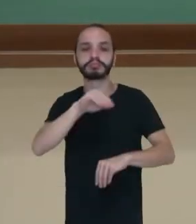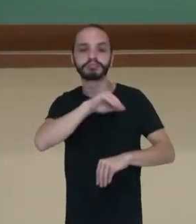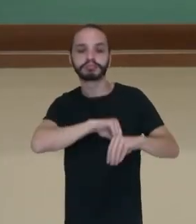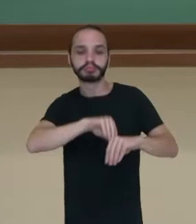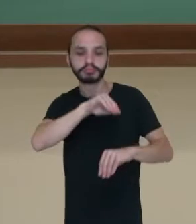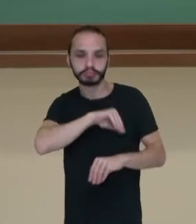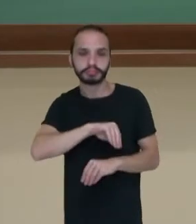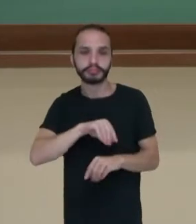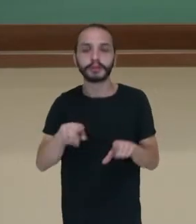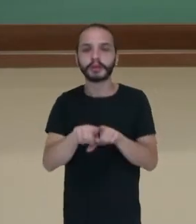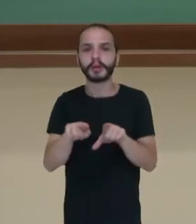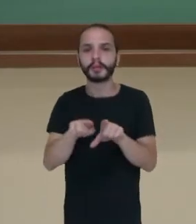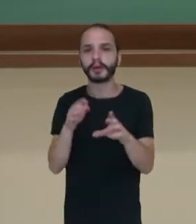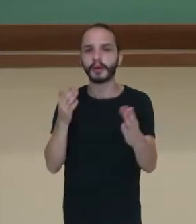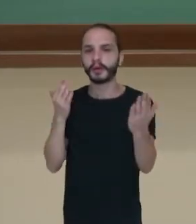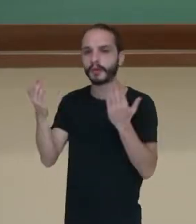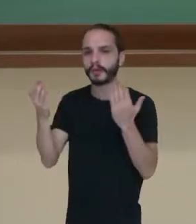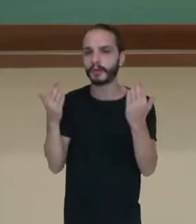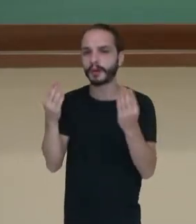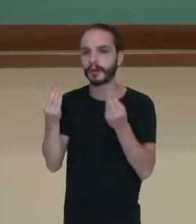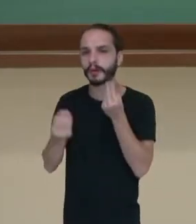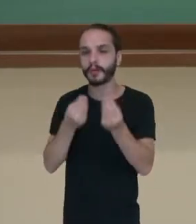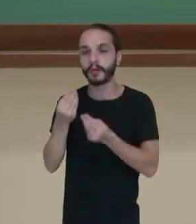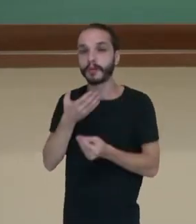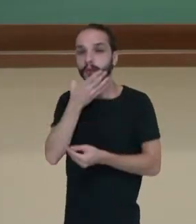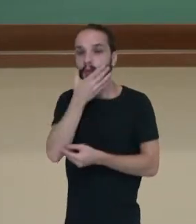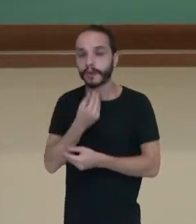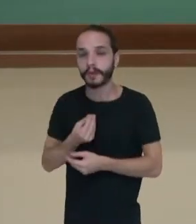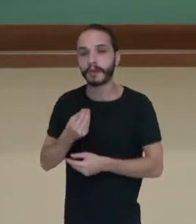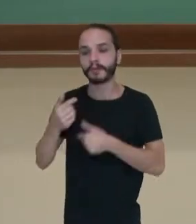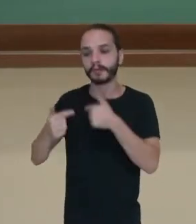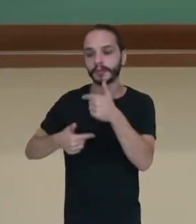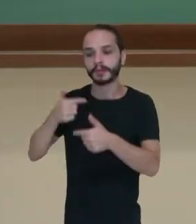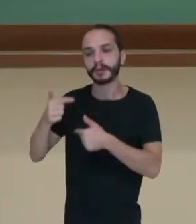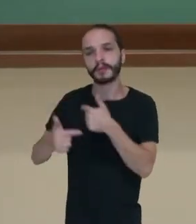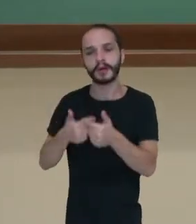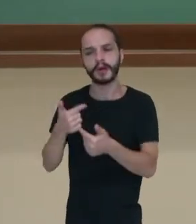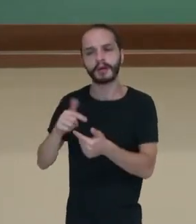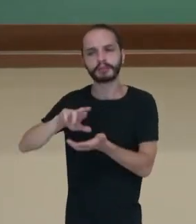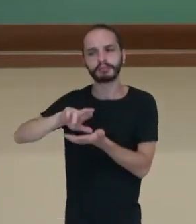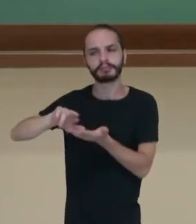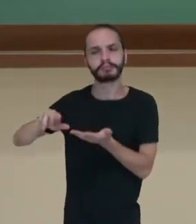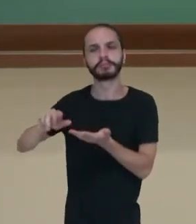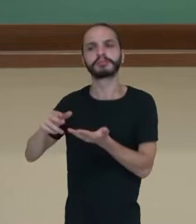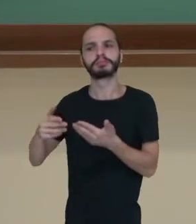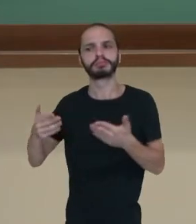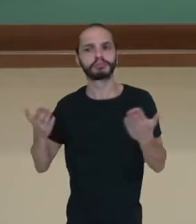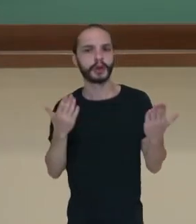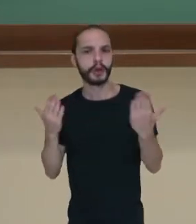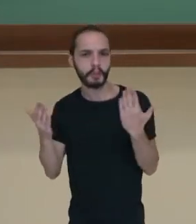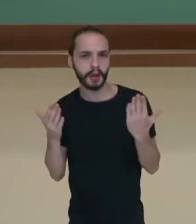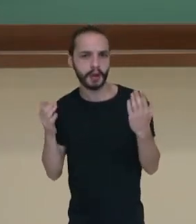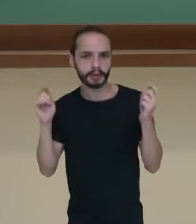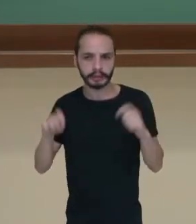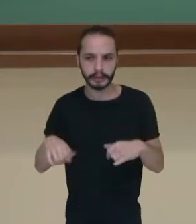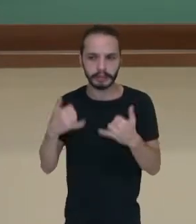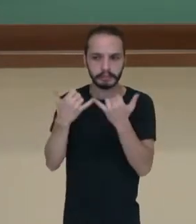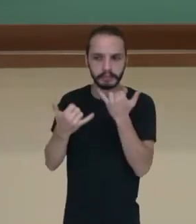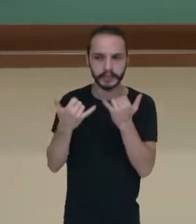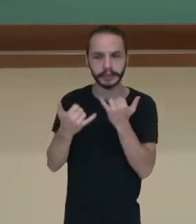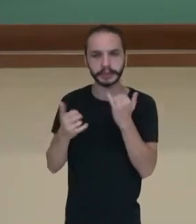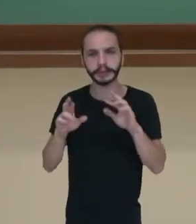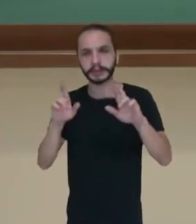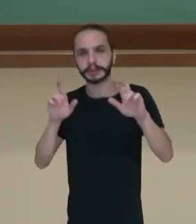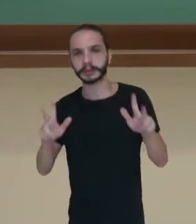em comparação ao trabalho desenvolvido pelos homens, o que nós temos de semelhanças, diferenças,